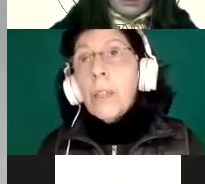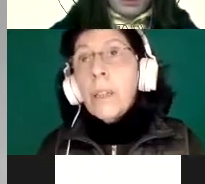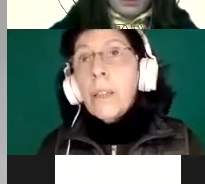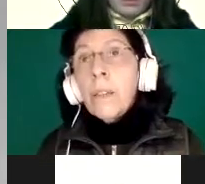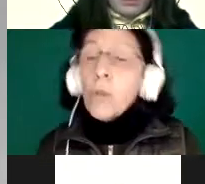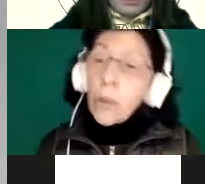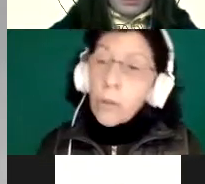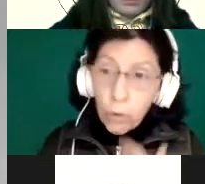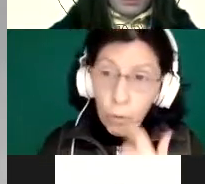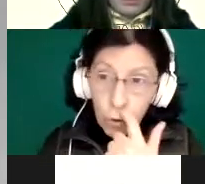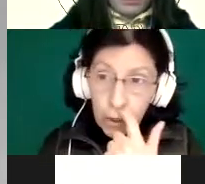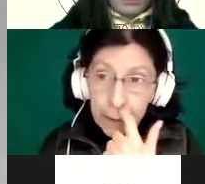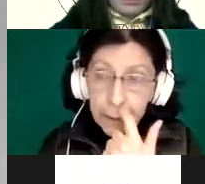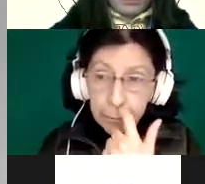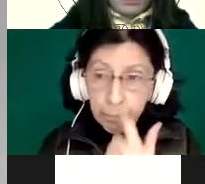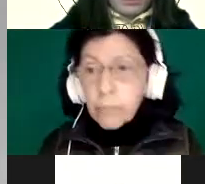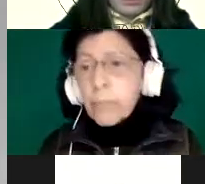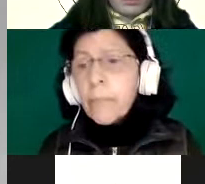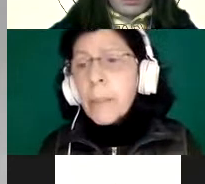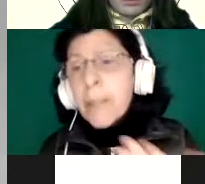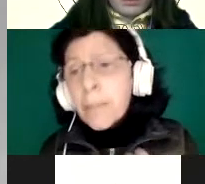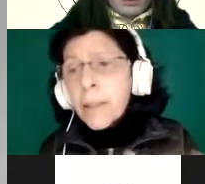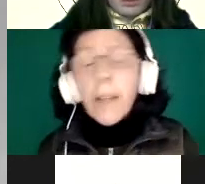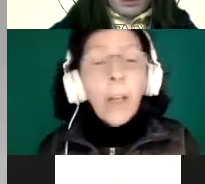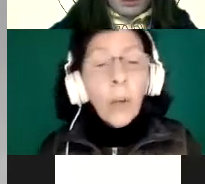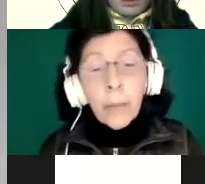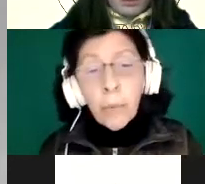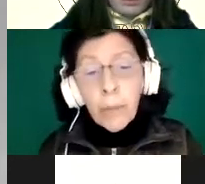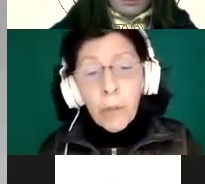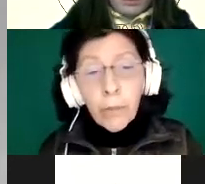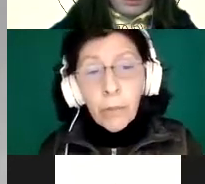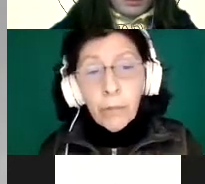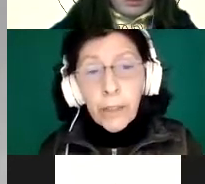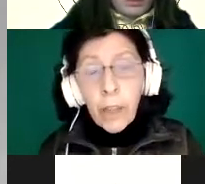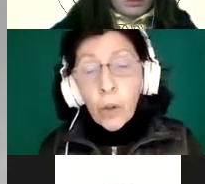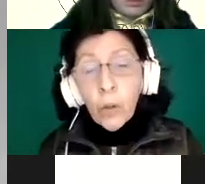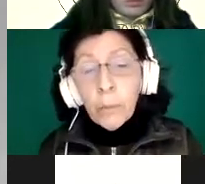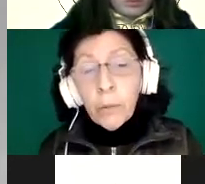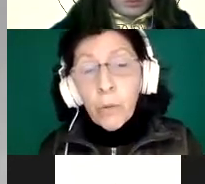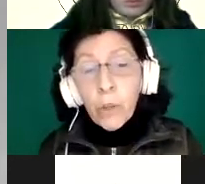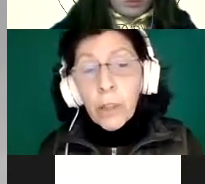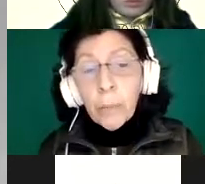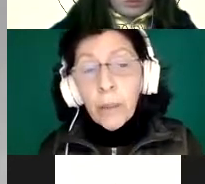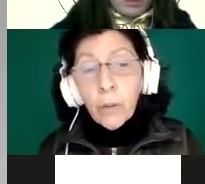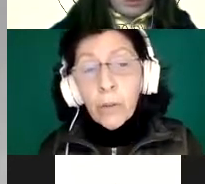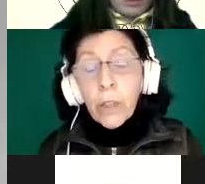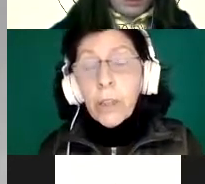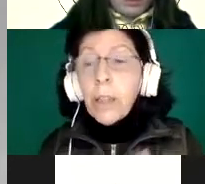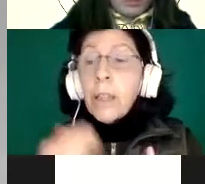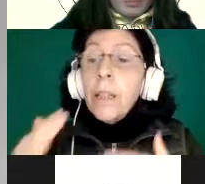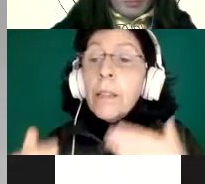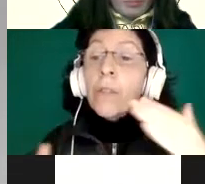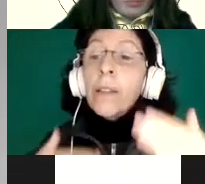com os nossos recursos, tentar perceber como é que podíamos desenvolver uma metodologia para